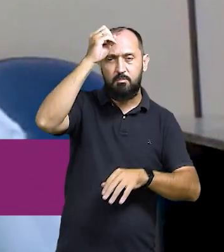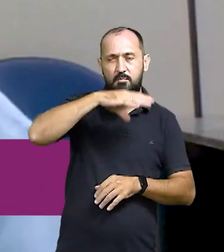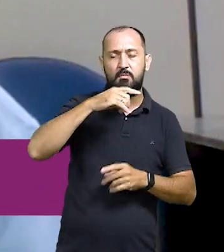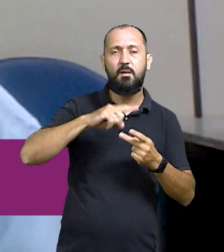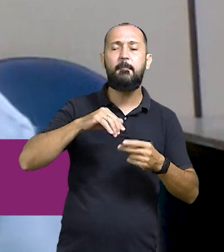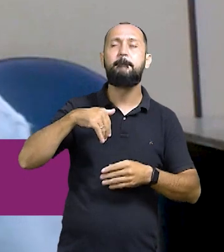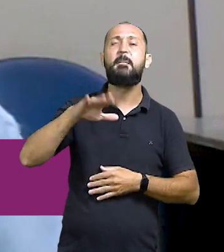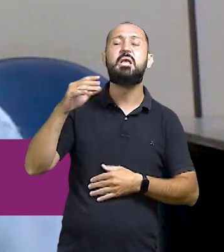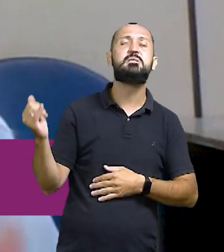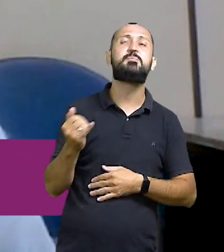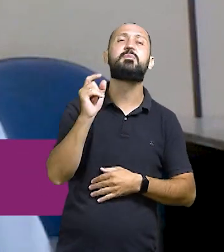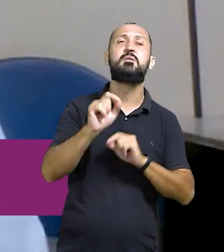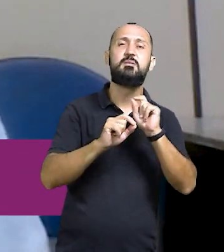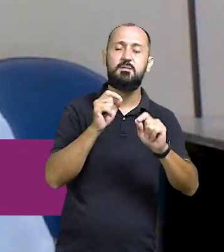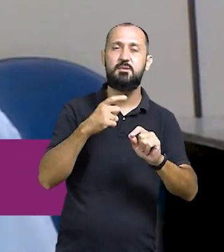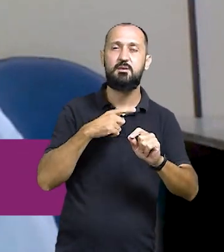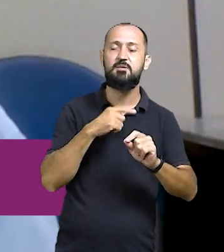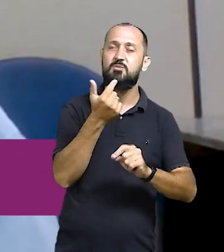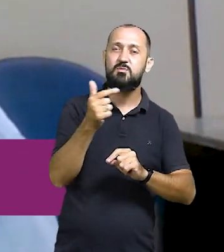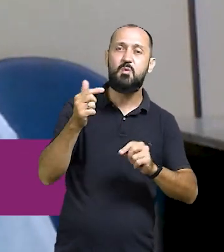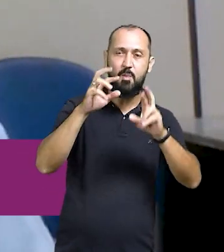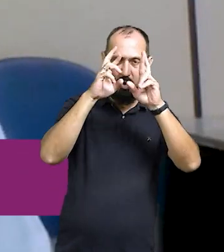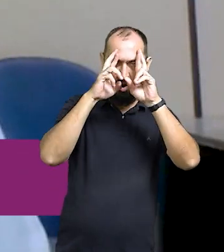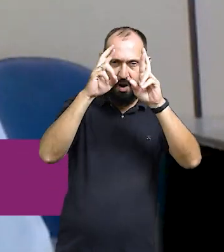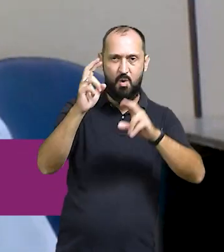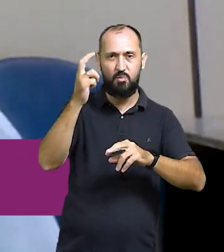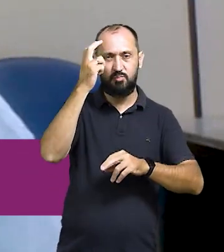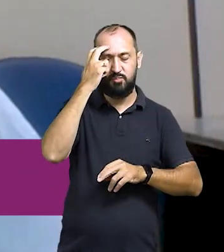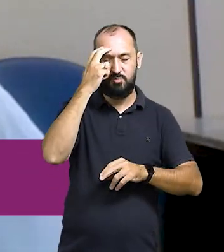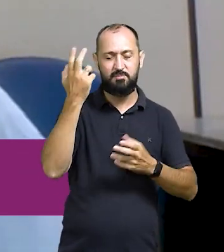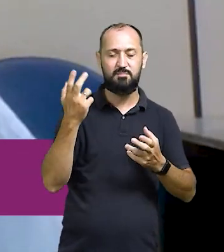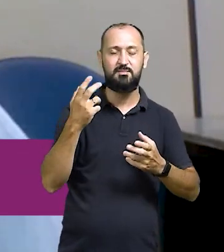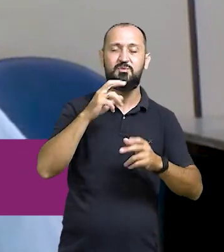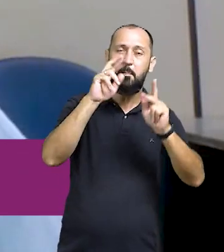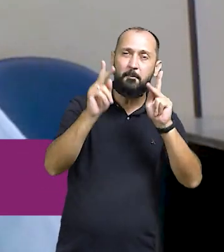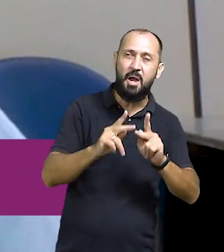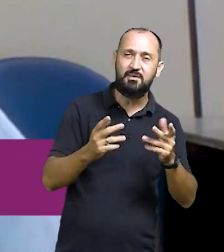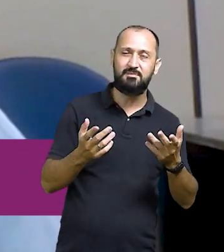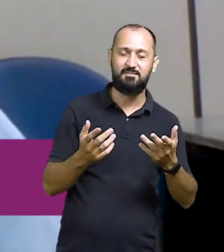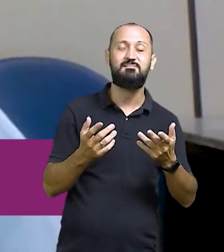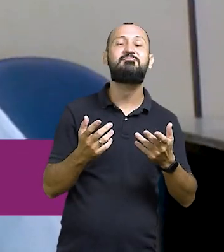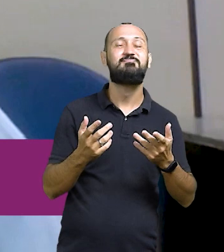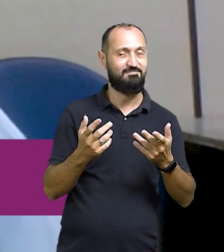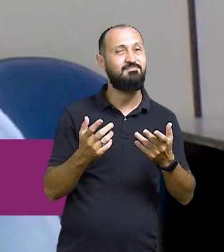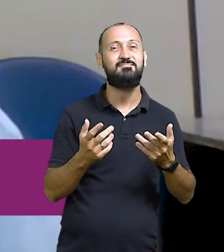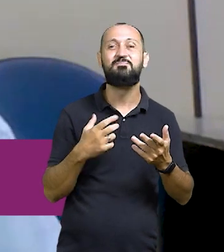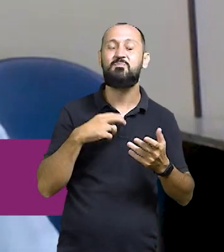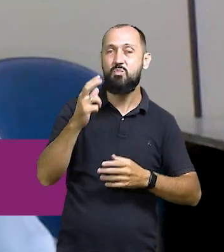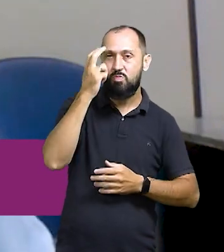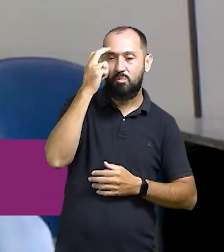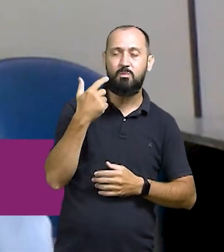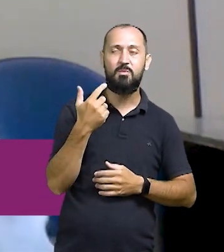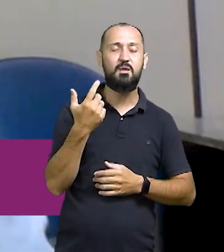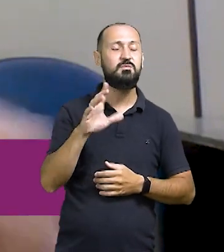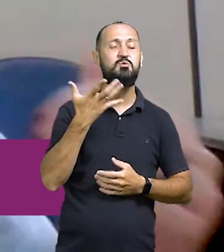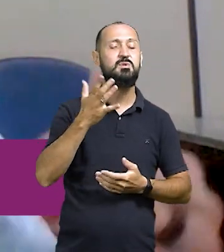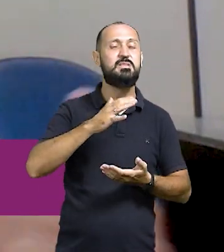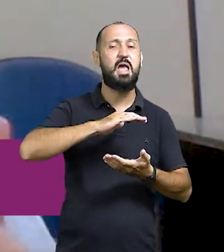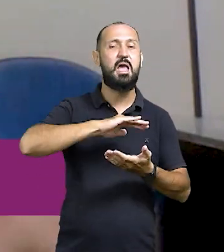para comprovar que, infelizmente, nenhum ser humano está inerente de discriminar uma mulher. Infelizmente, as próprias